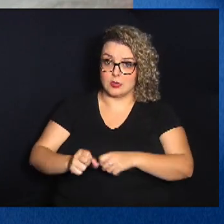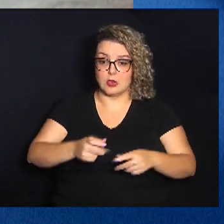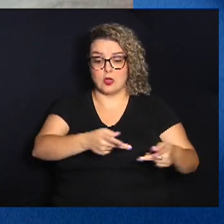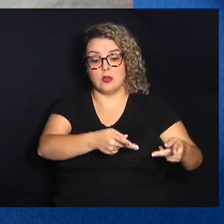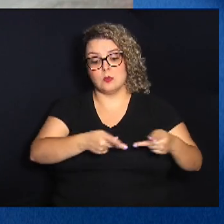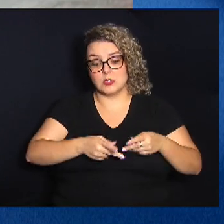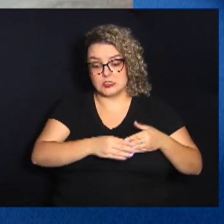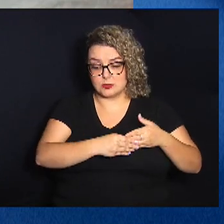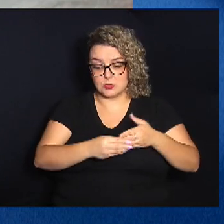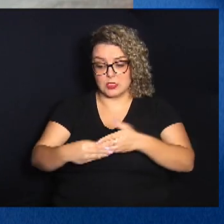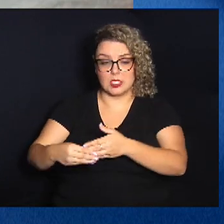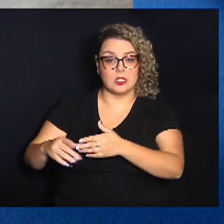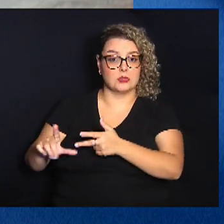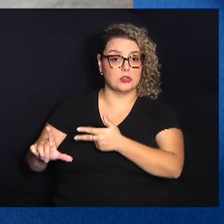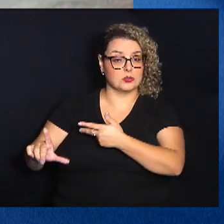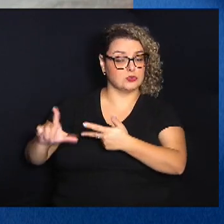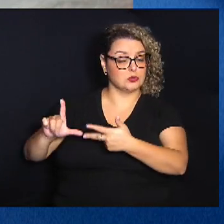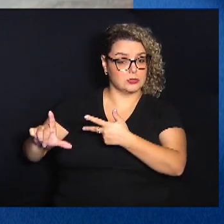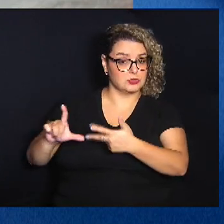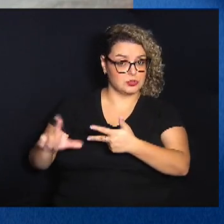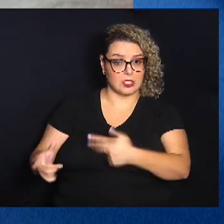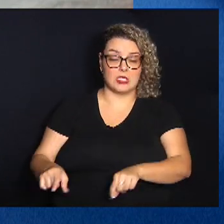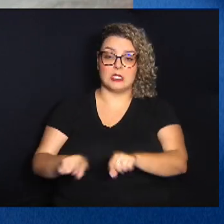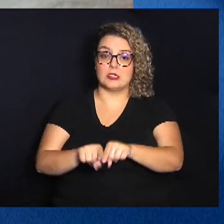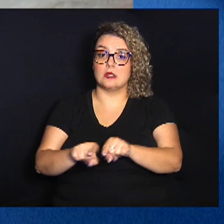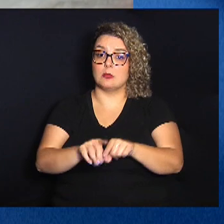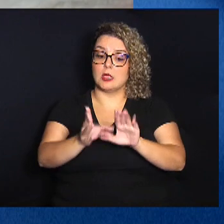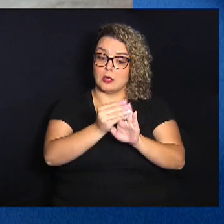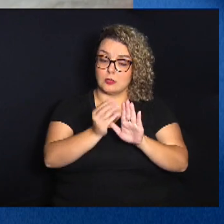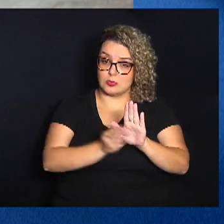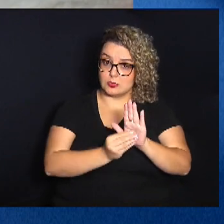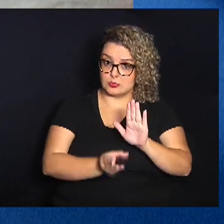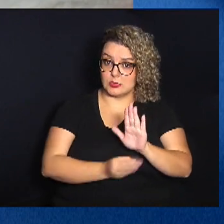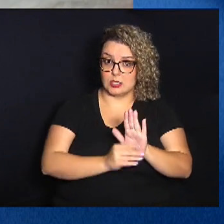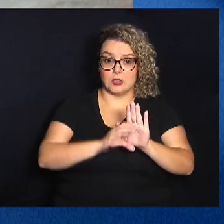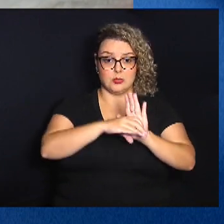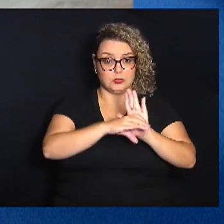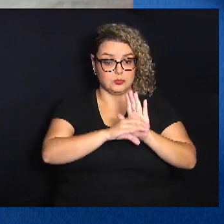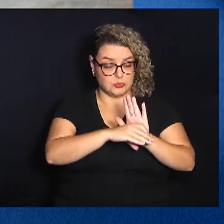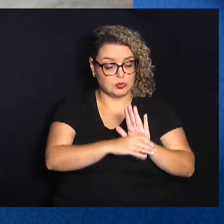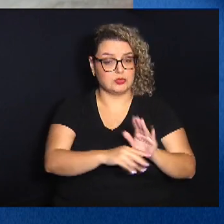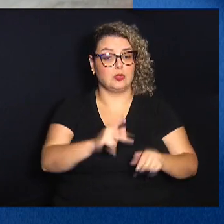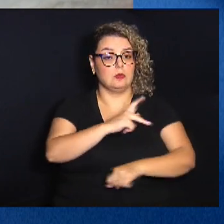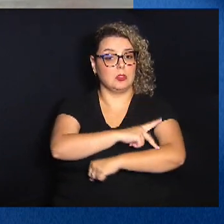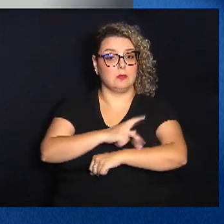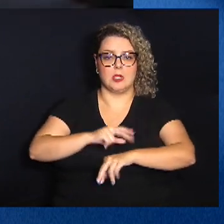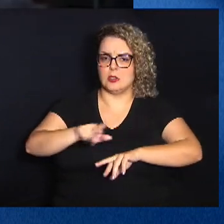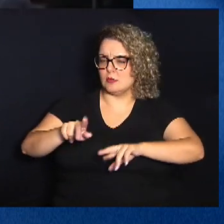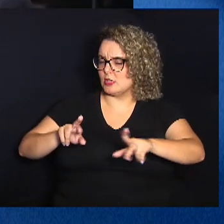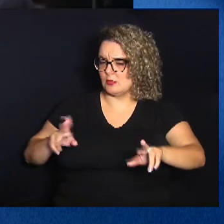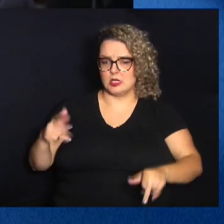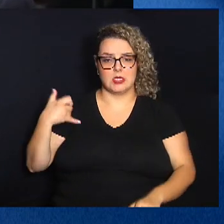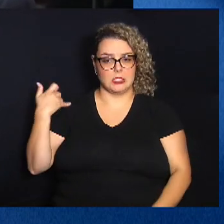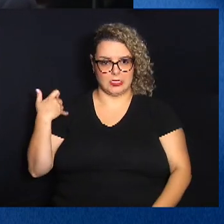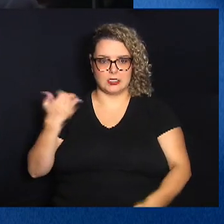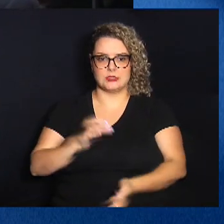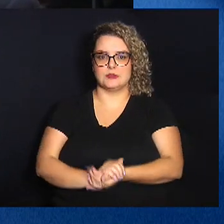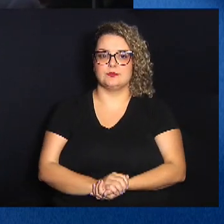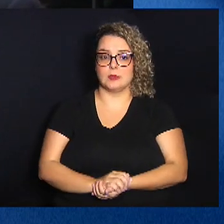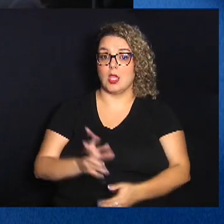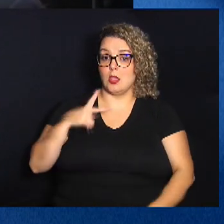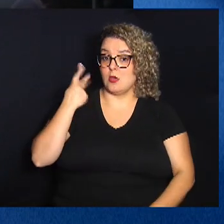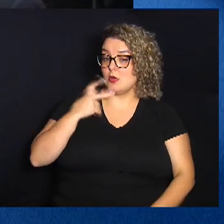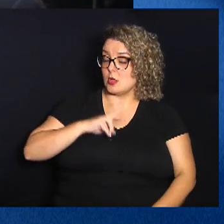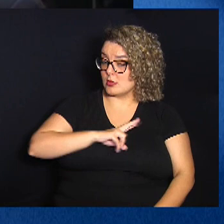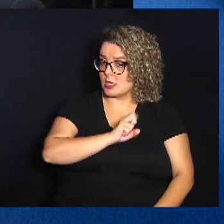ao Legislativo e conteúdo pedagógico adequado às diferentes faixas etárias. Vereador Rubens